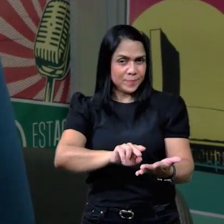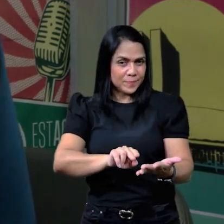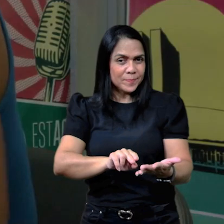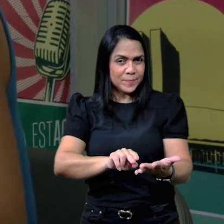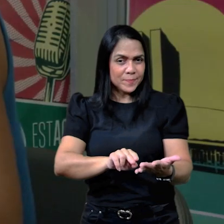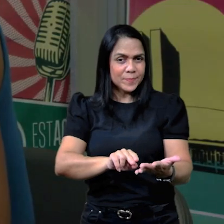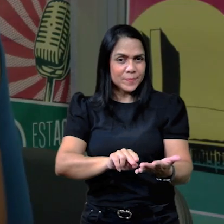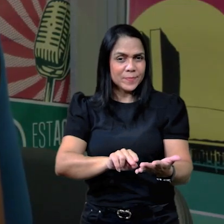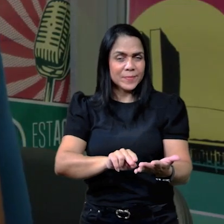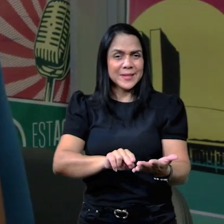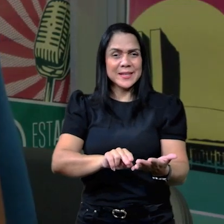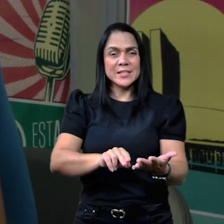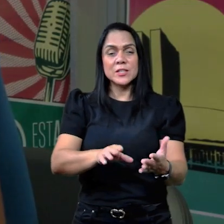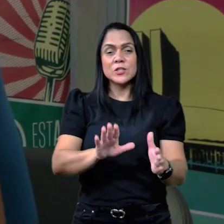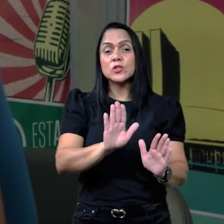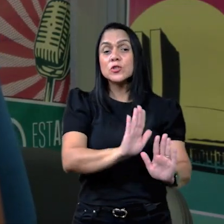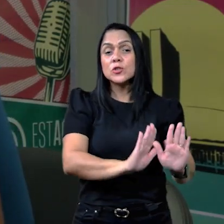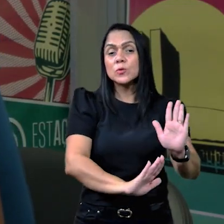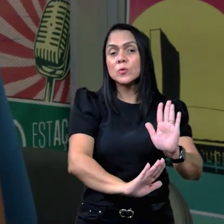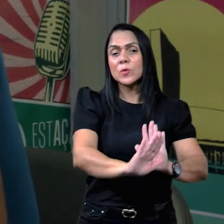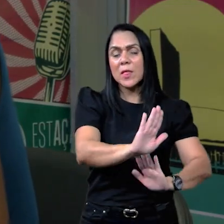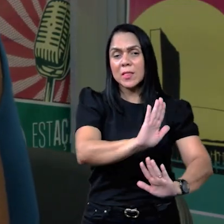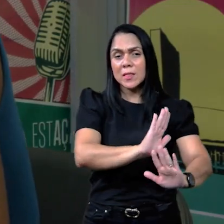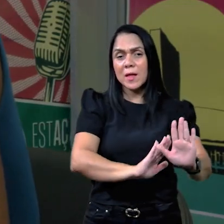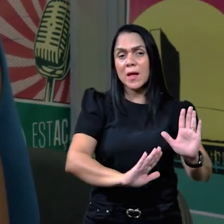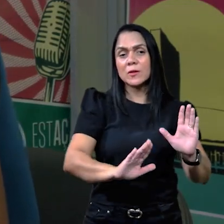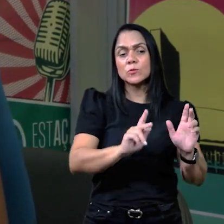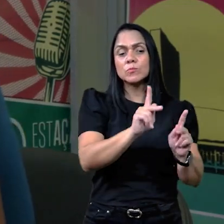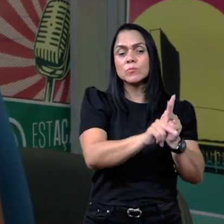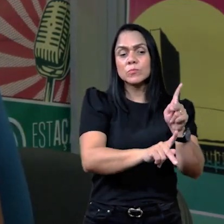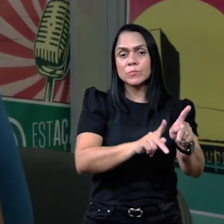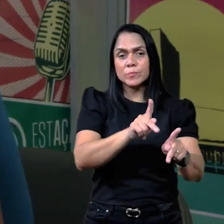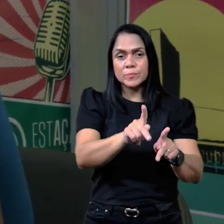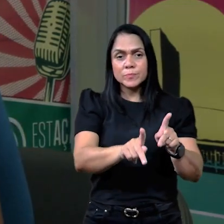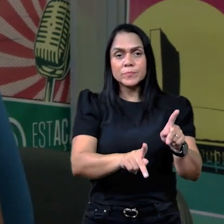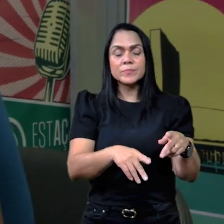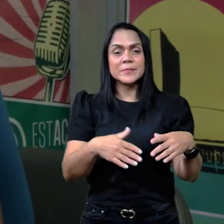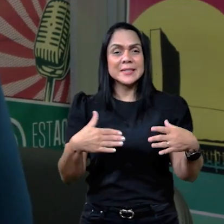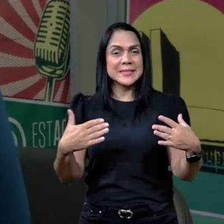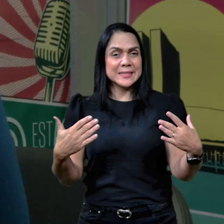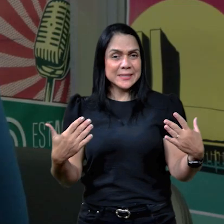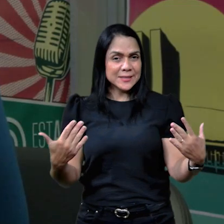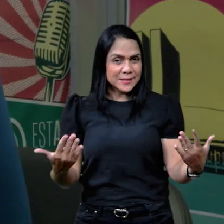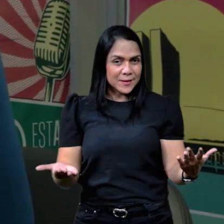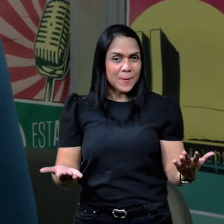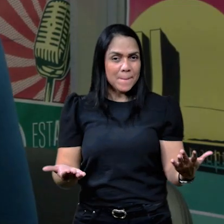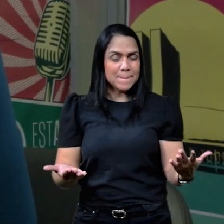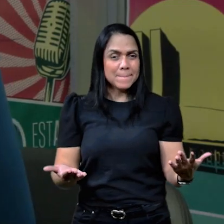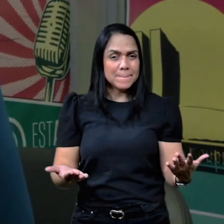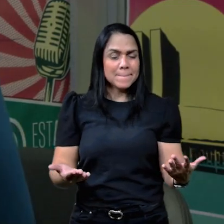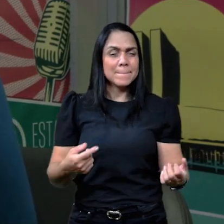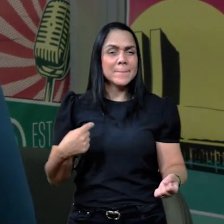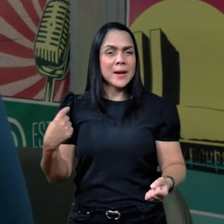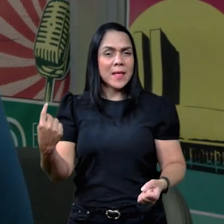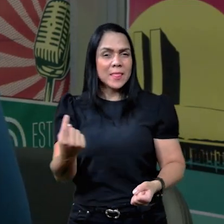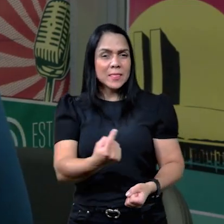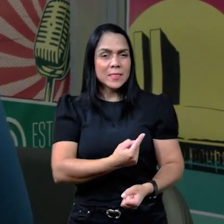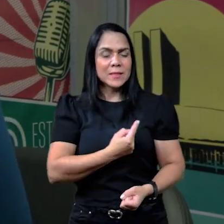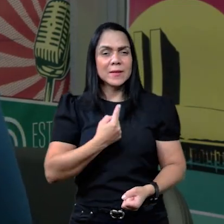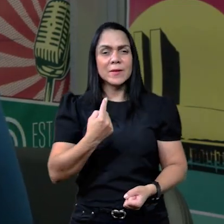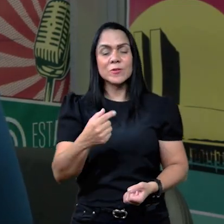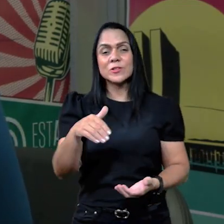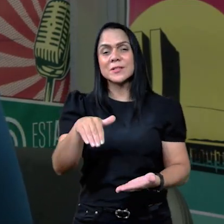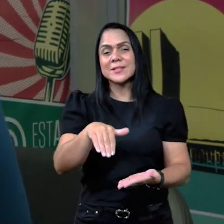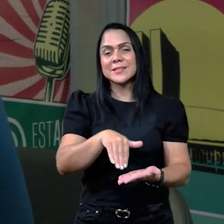medidas de cuidado. Então, eu queria dizer, né, que para nós, assim,